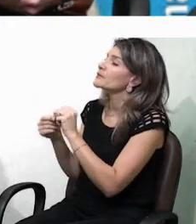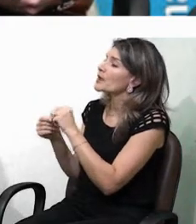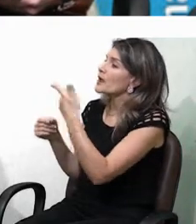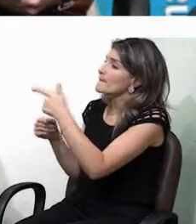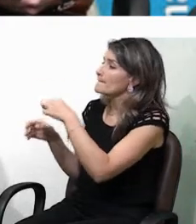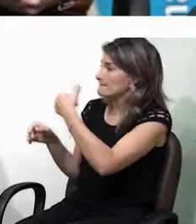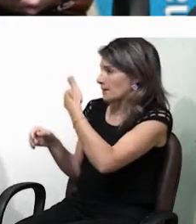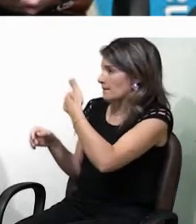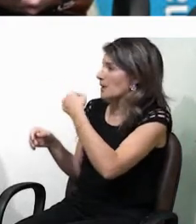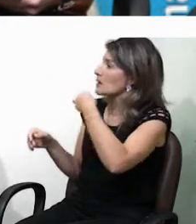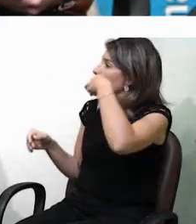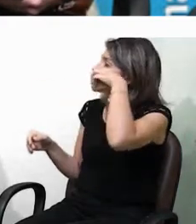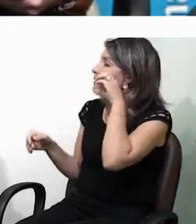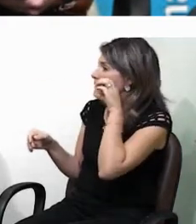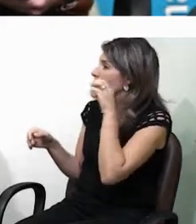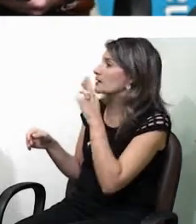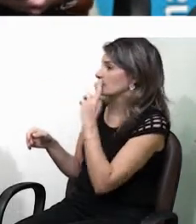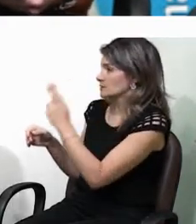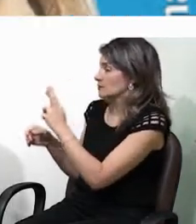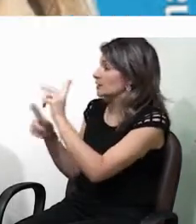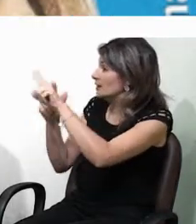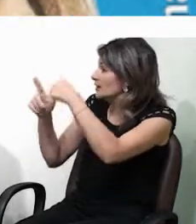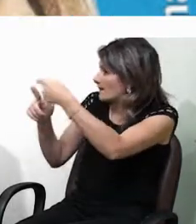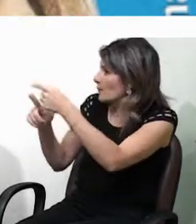a respeito desse medo.